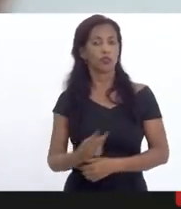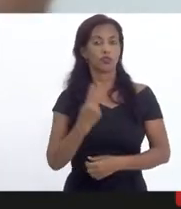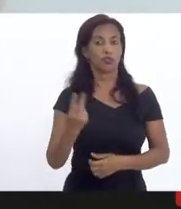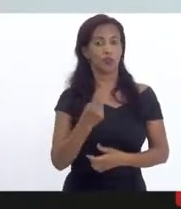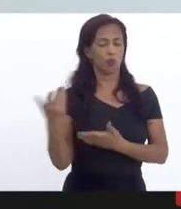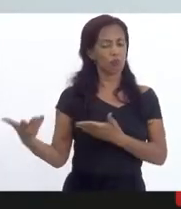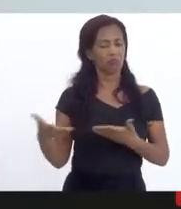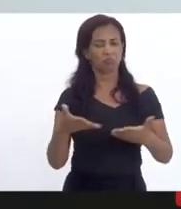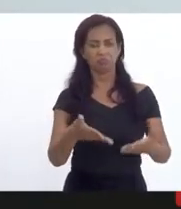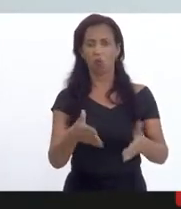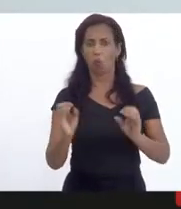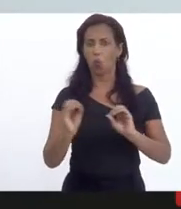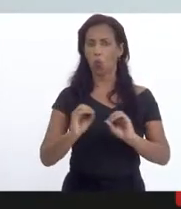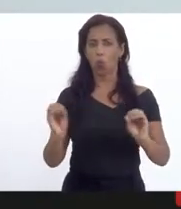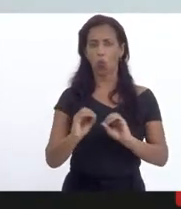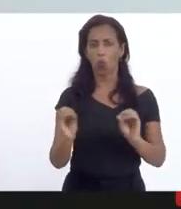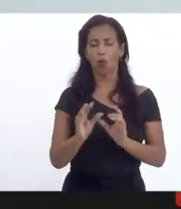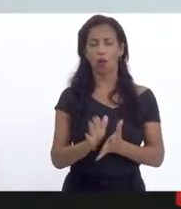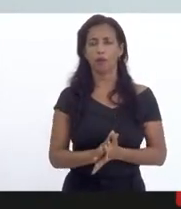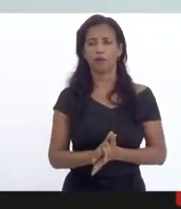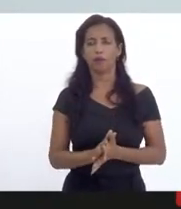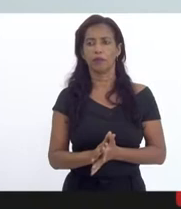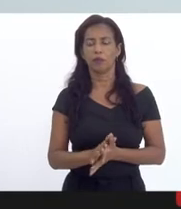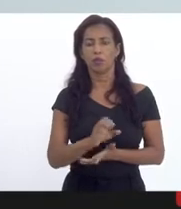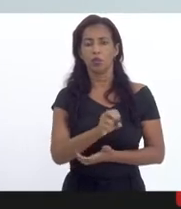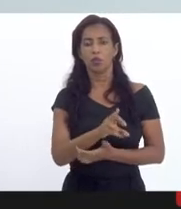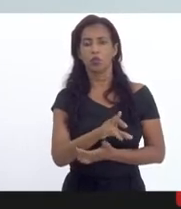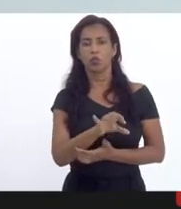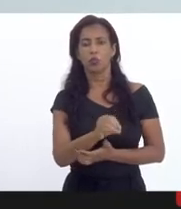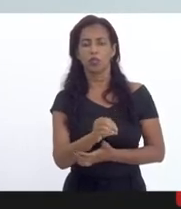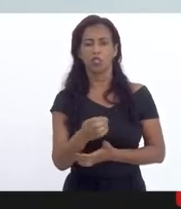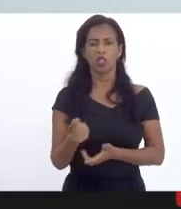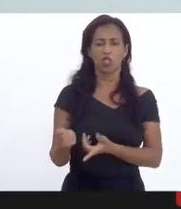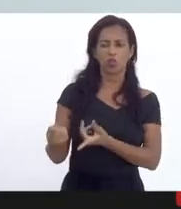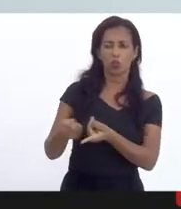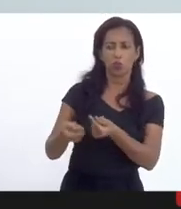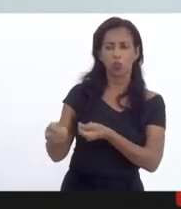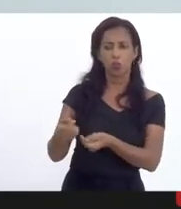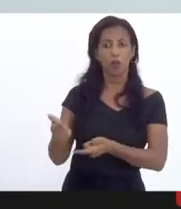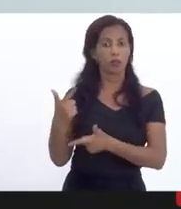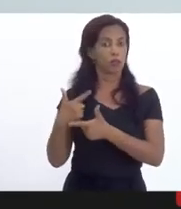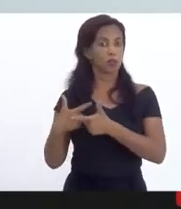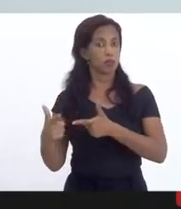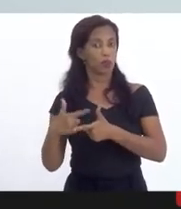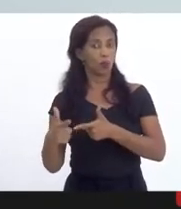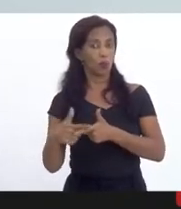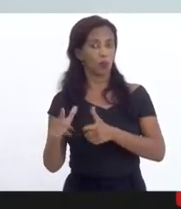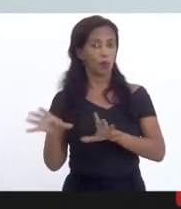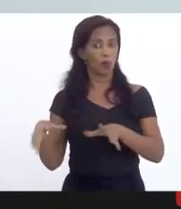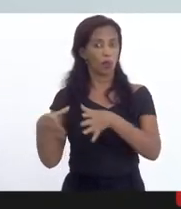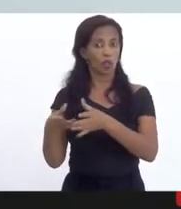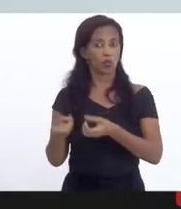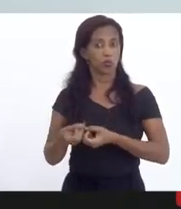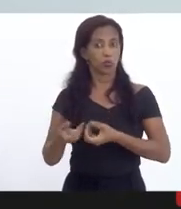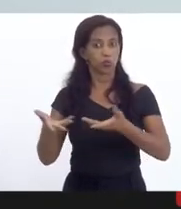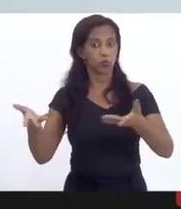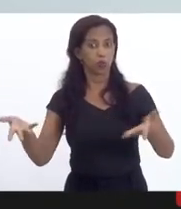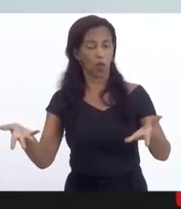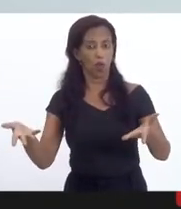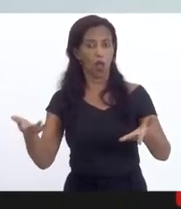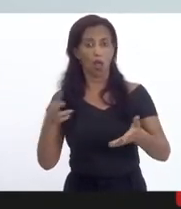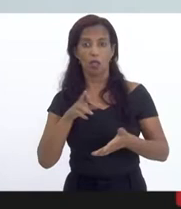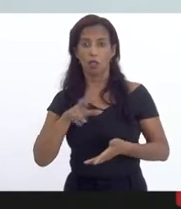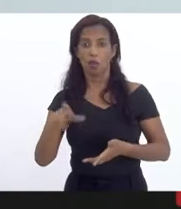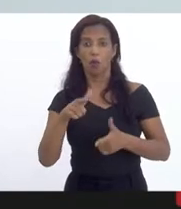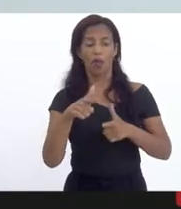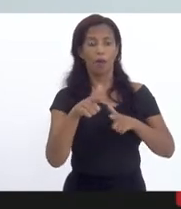estou trazendo nem a questão de subsídio cruzado, custo de fio, que esses são problemas da geração distribuída, né? Não são